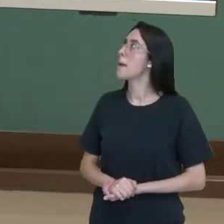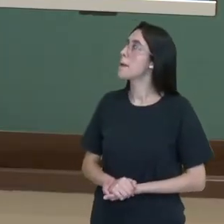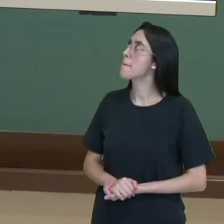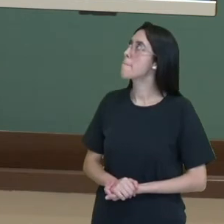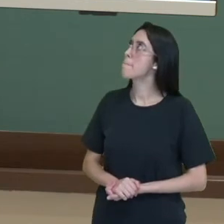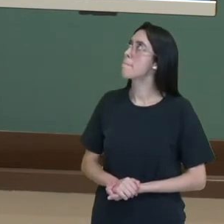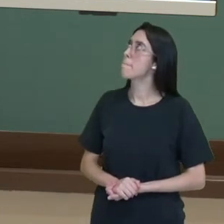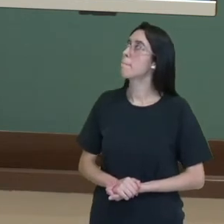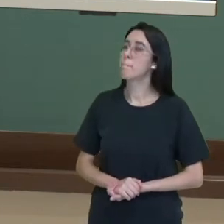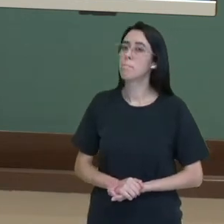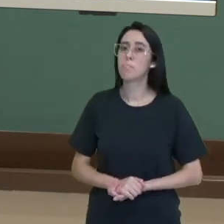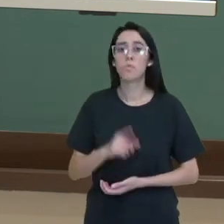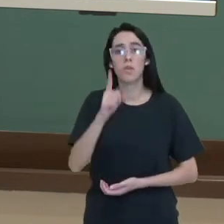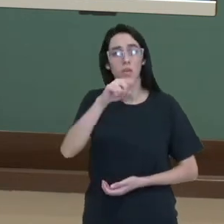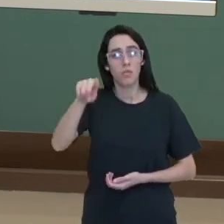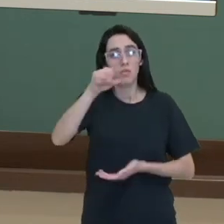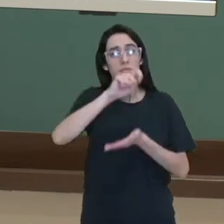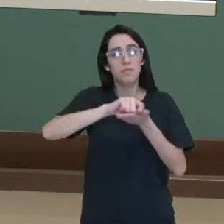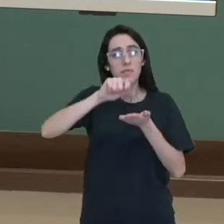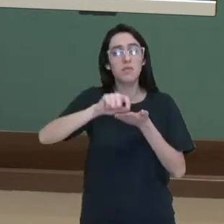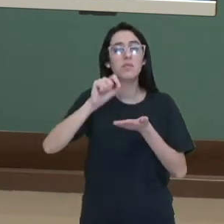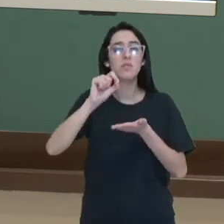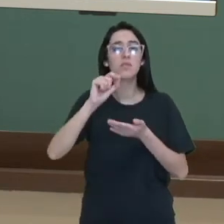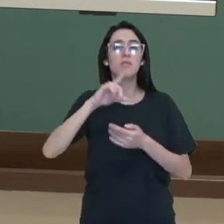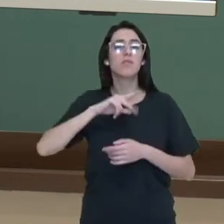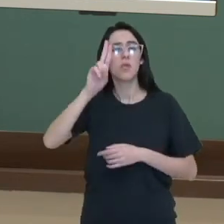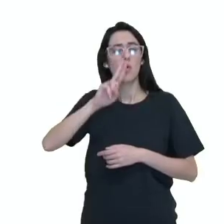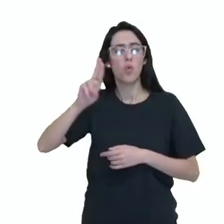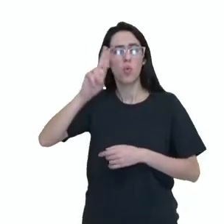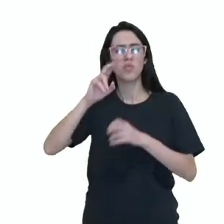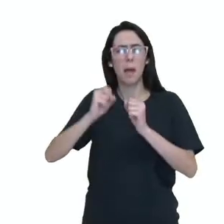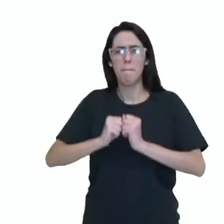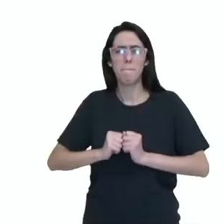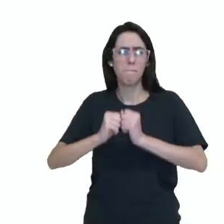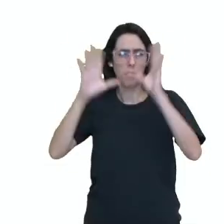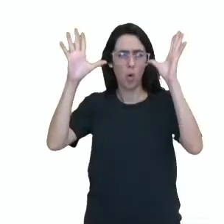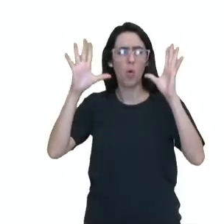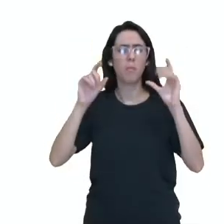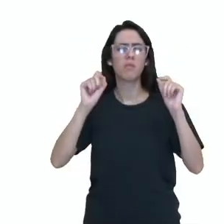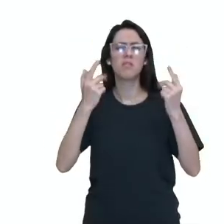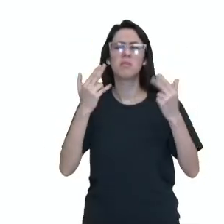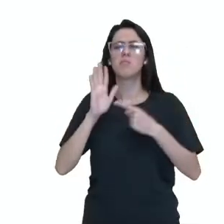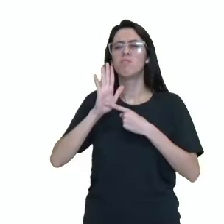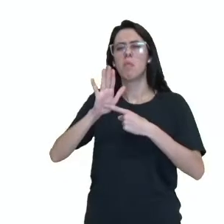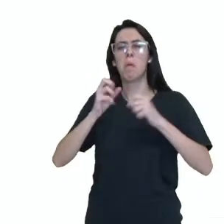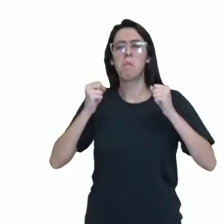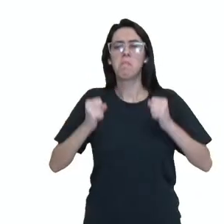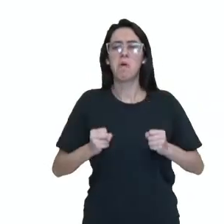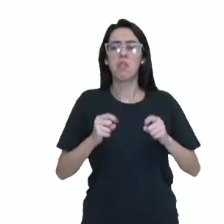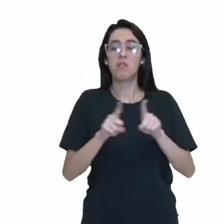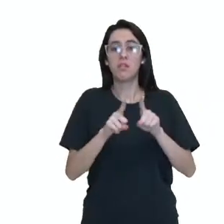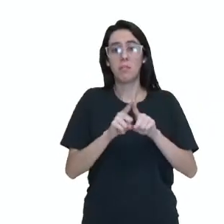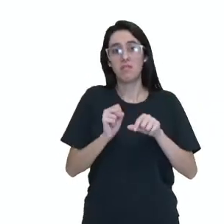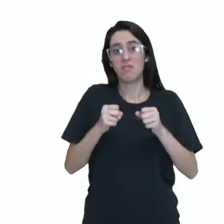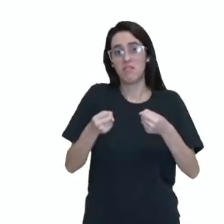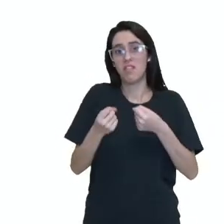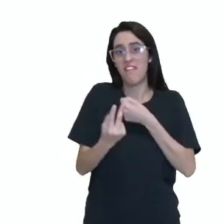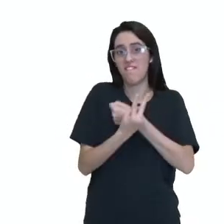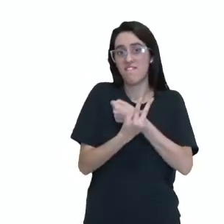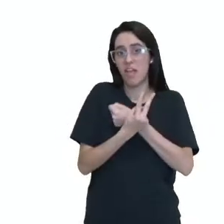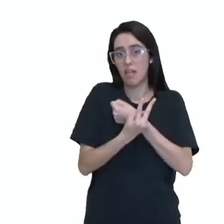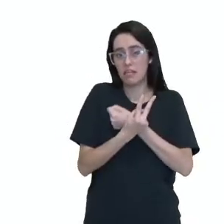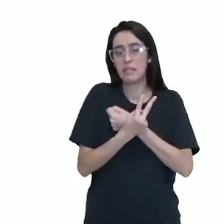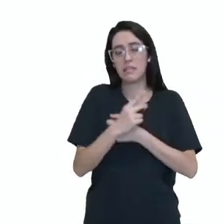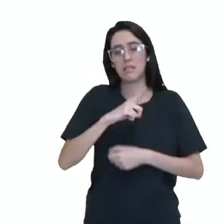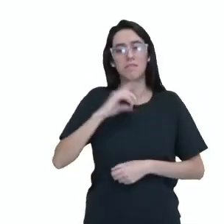Se espera que vocês comentem sobre o uso de bombas nucleares como demonstração de poder e de defesa, principalmente